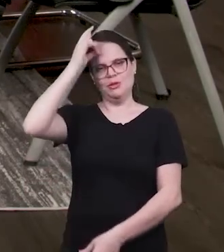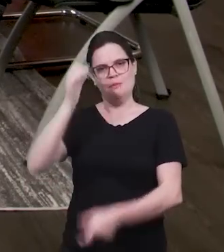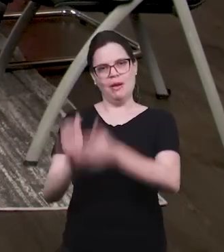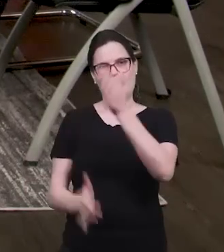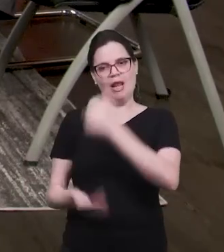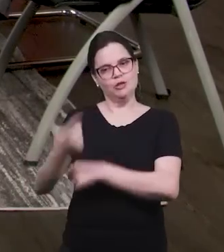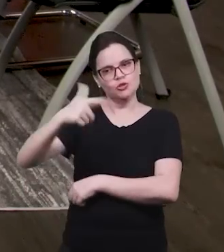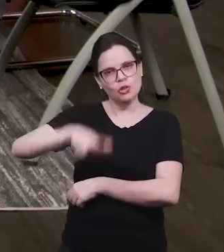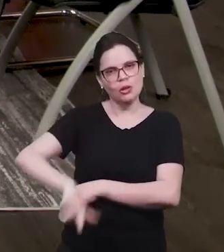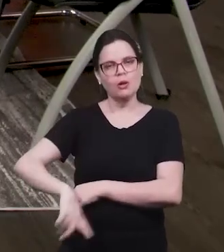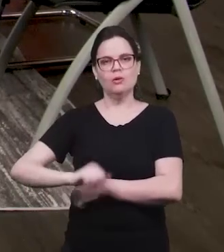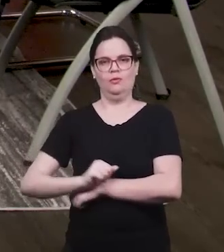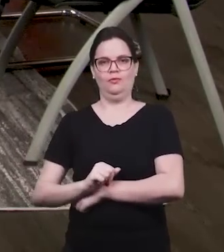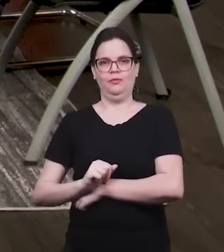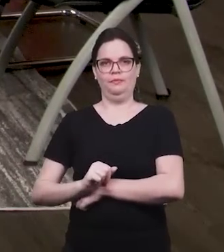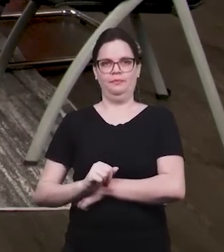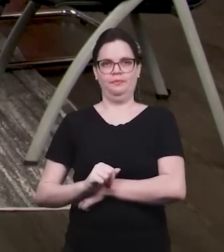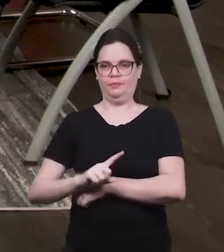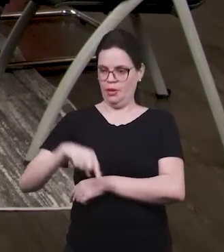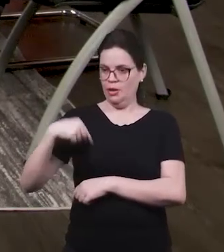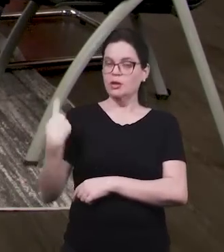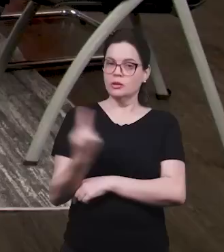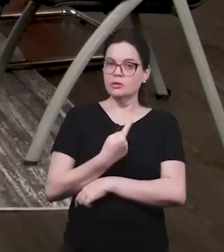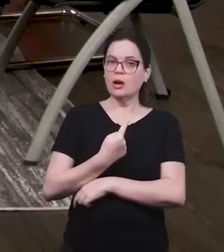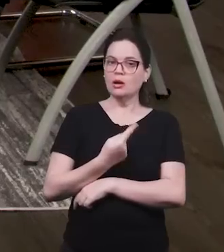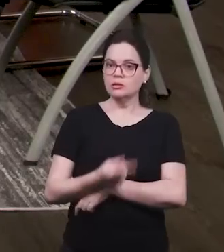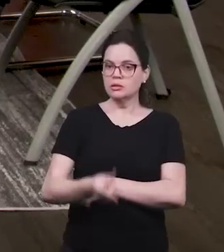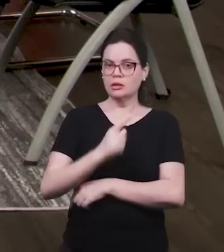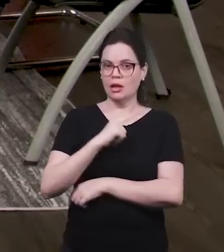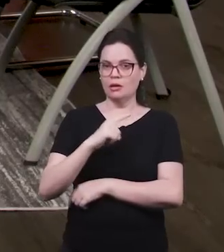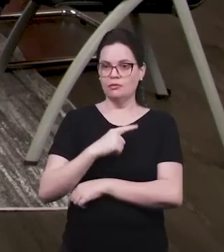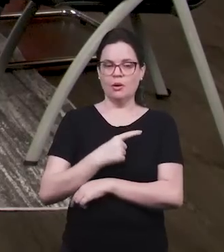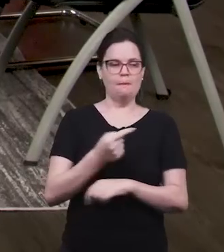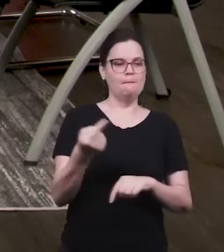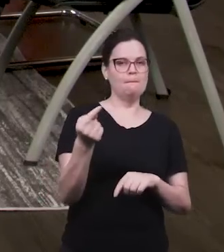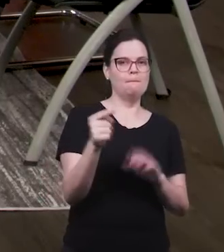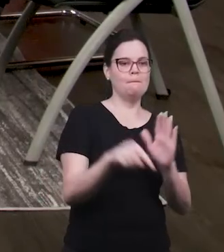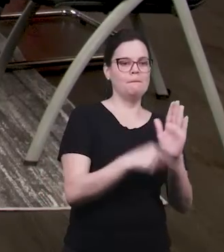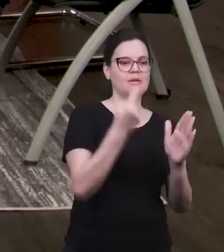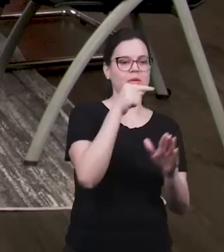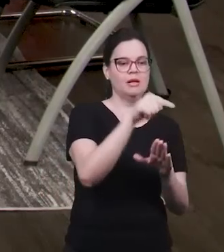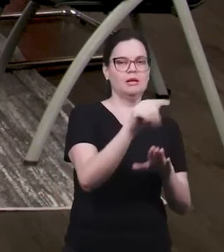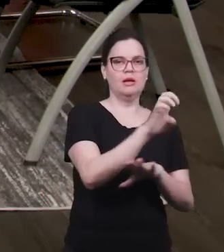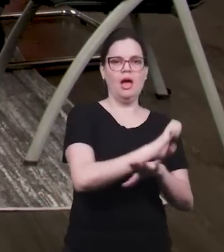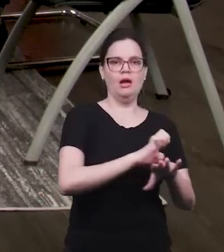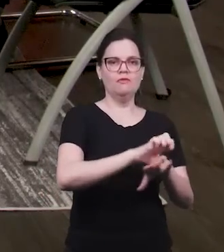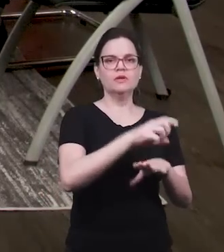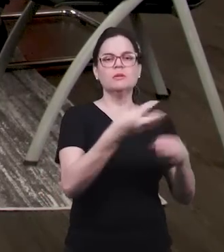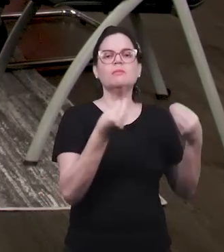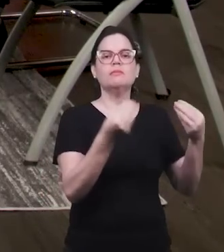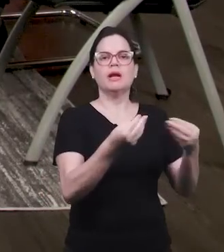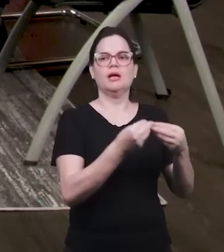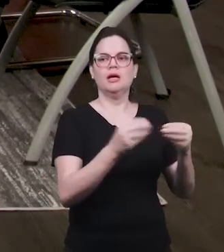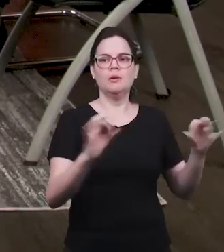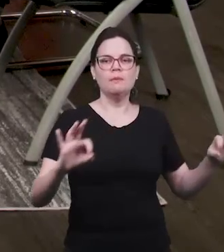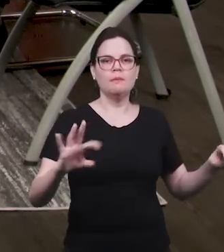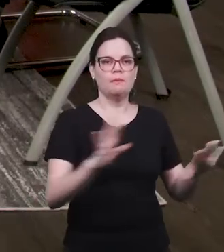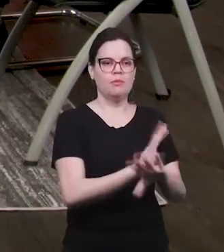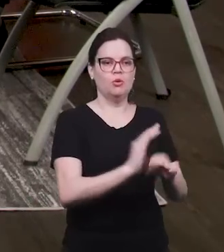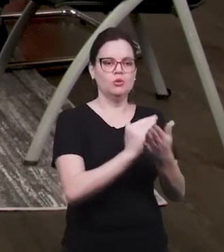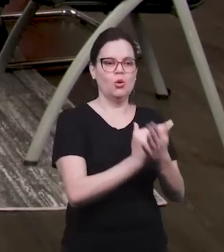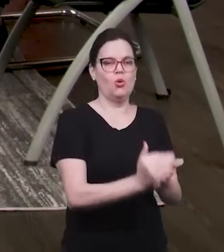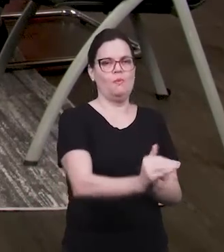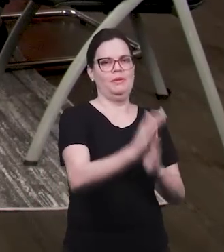somos herdeiros desse segundo derramamento. O primeiro foi para estabelecer a igreja. O segundo agora foi preparar